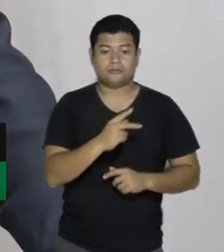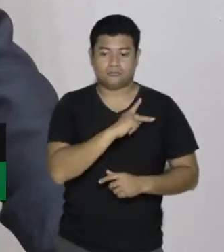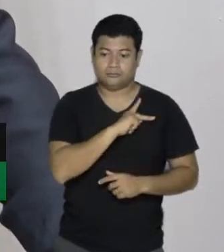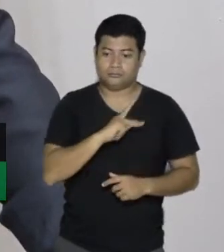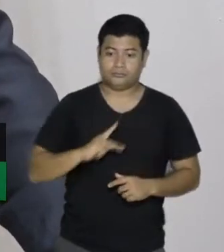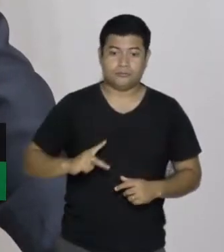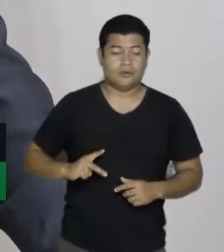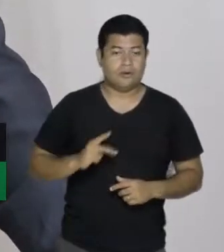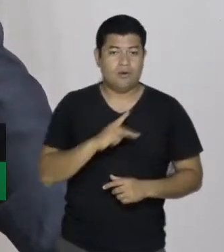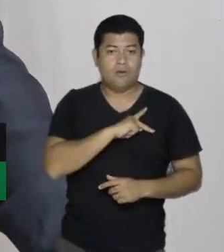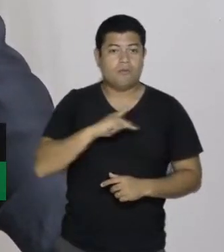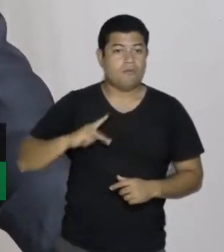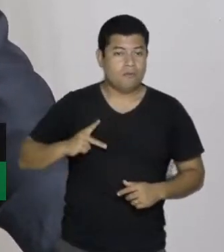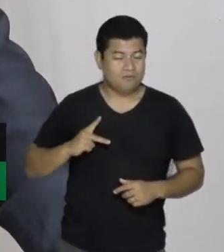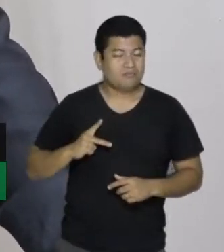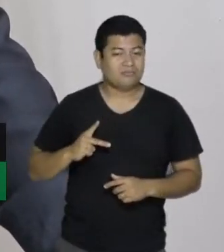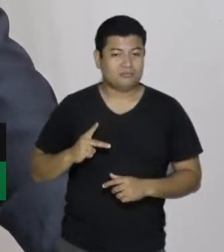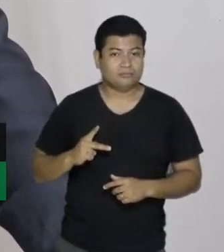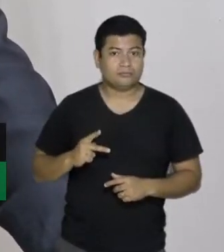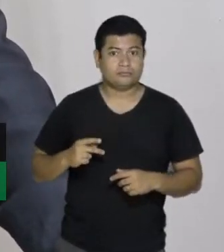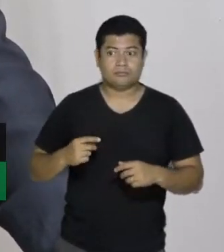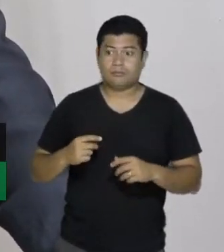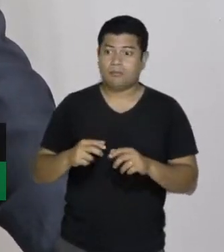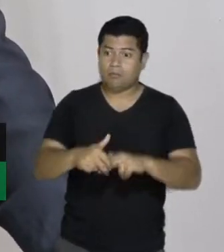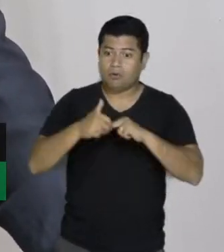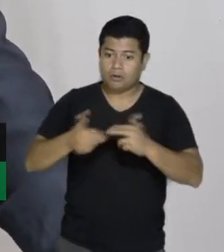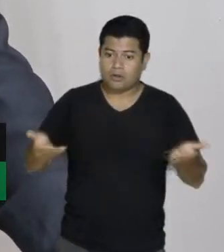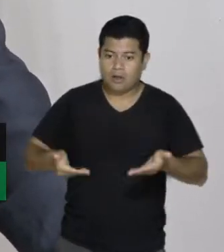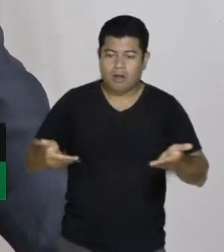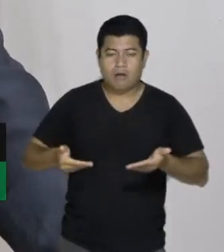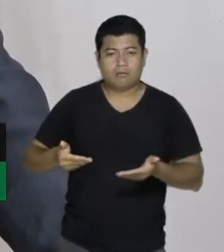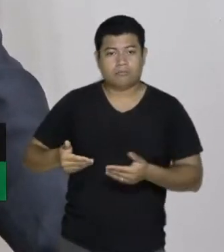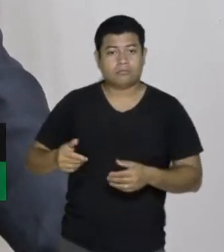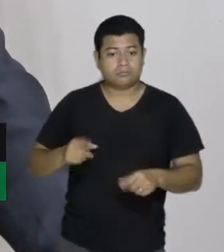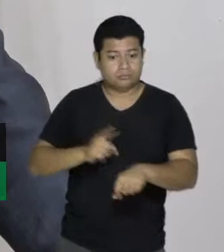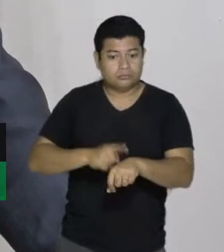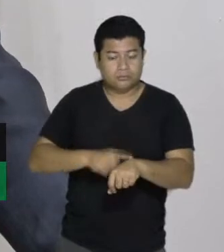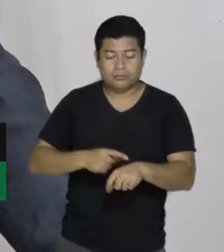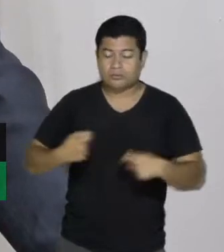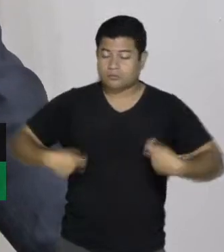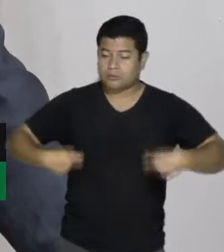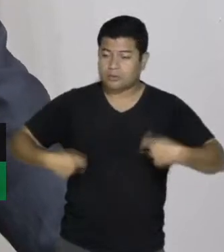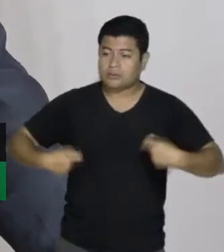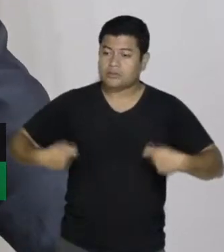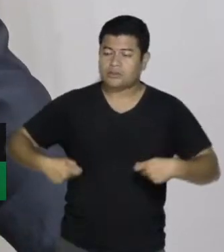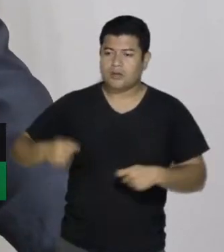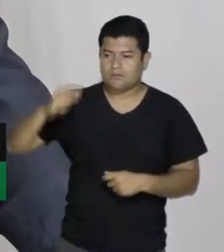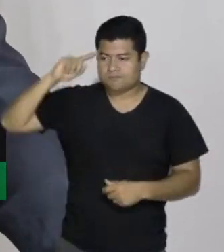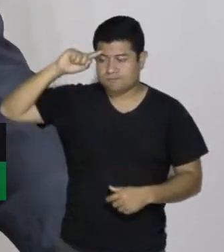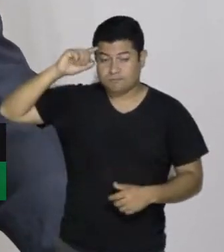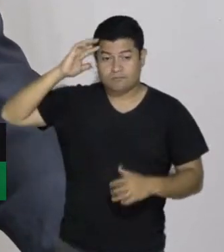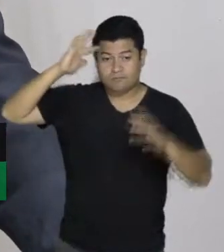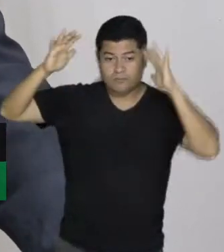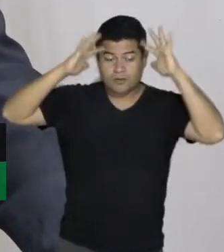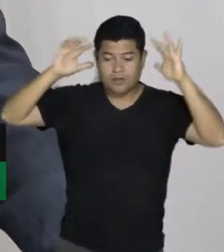reflexão diante desse contexto e dessa situação